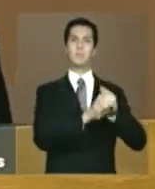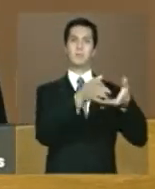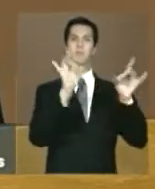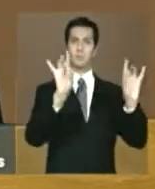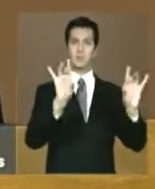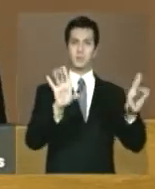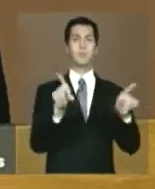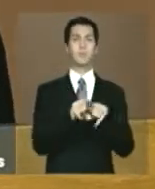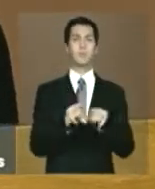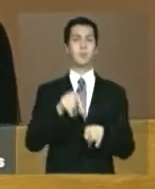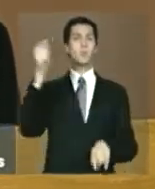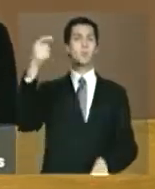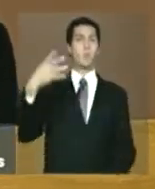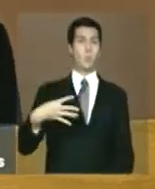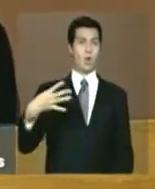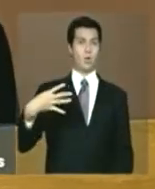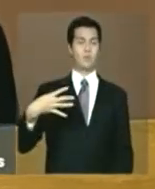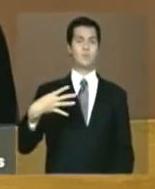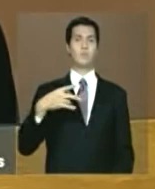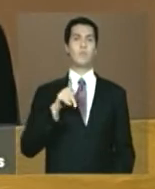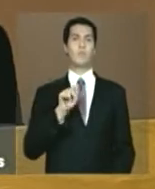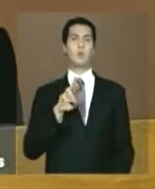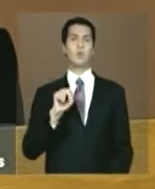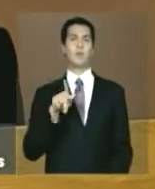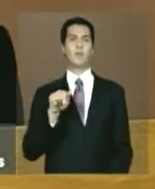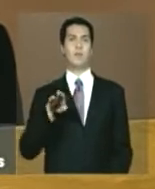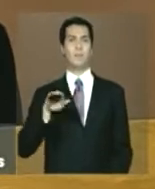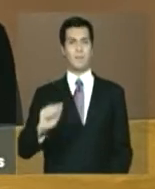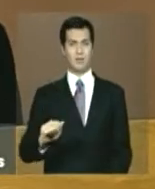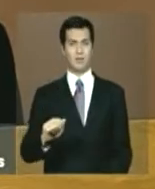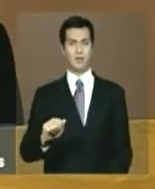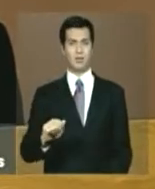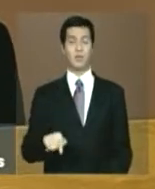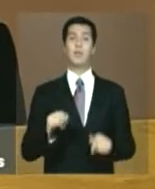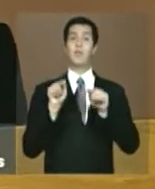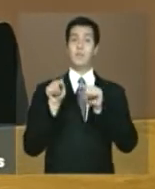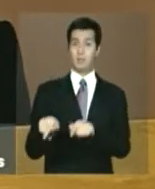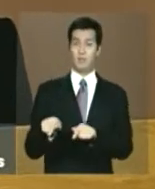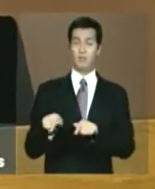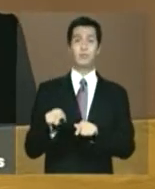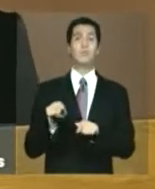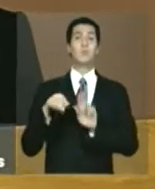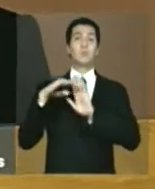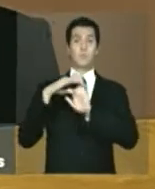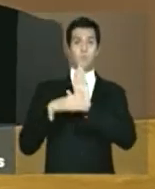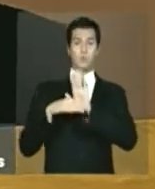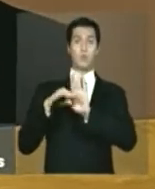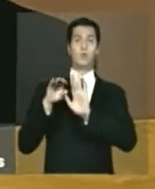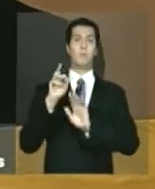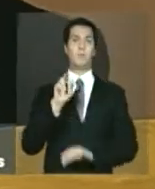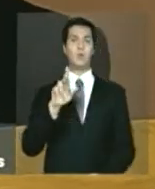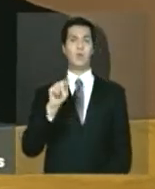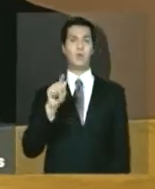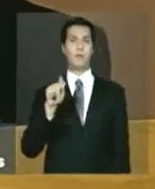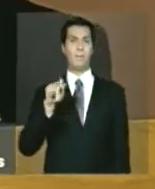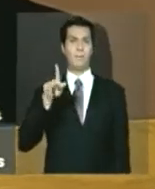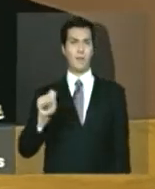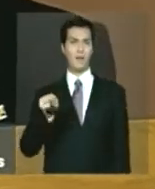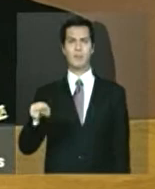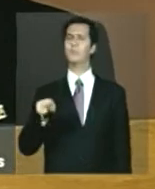um programa que é a cara da secretaria de políticas paraas